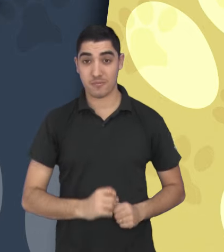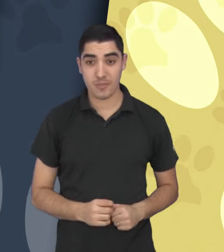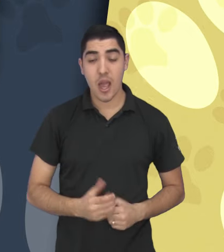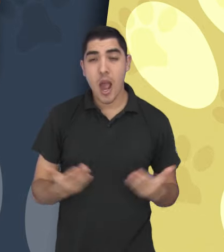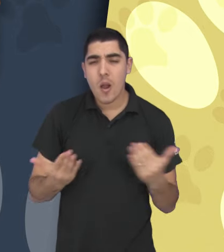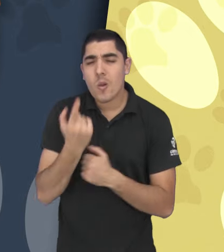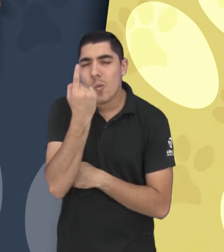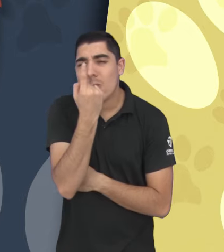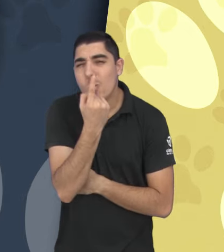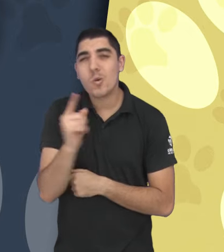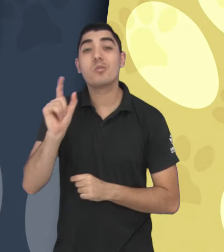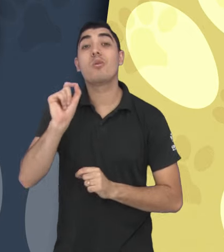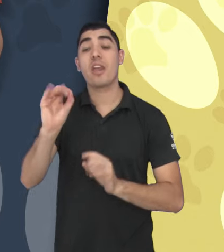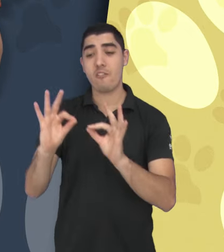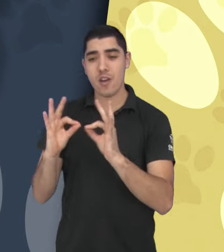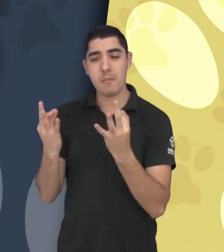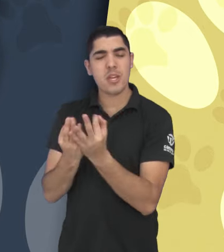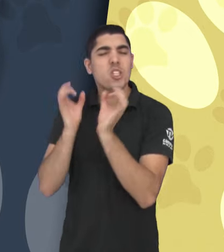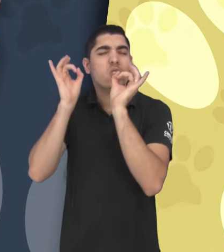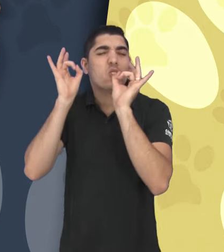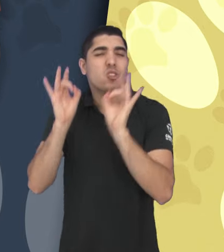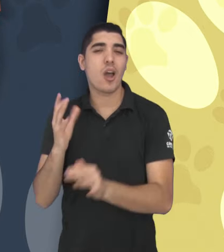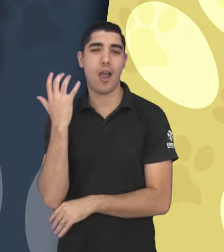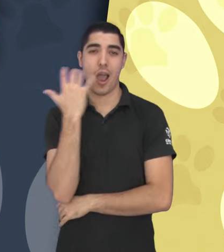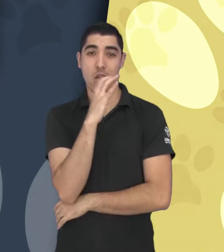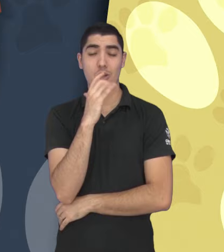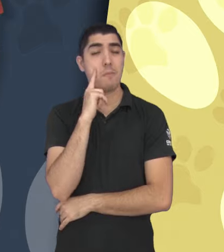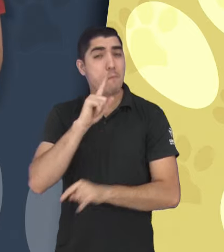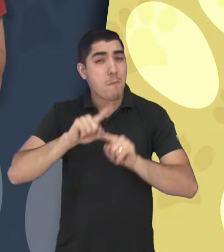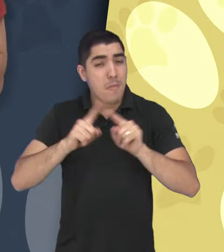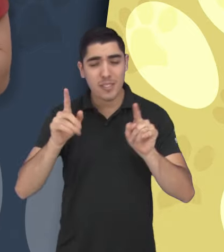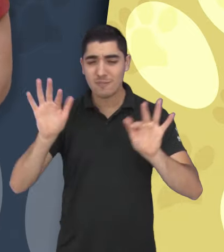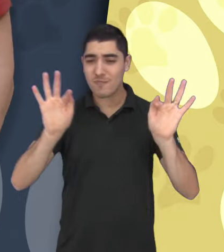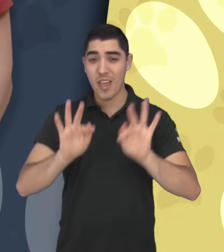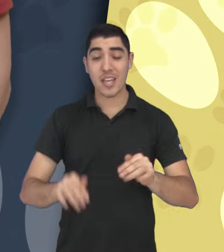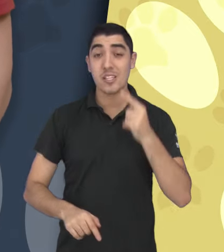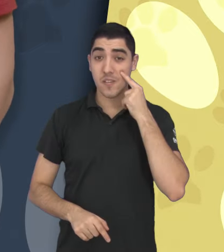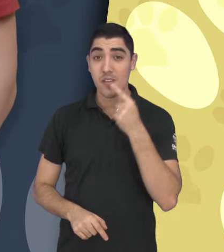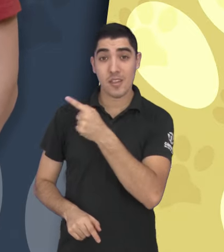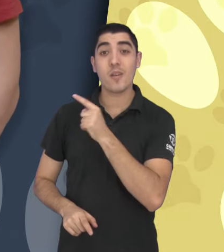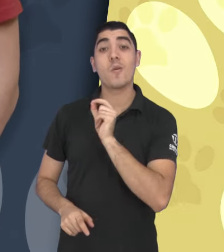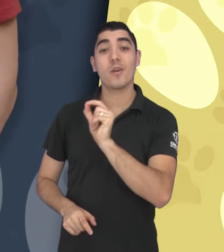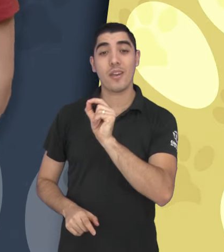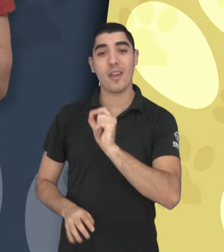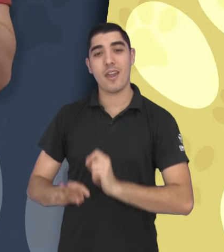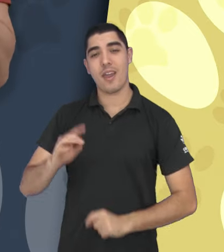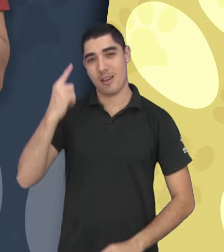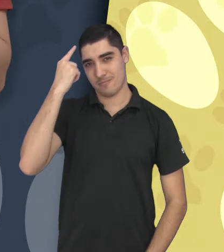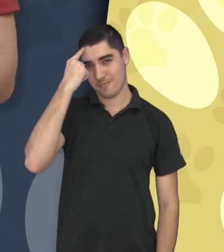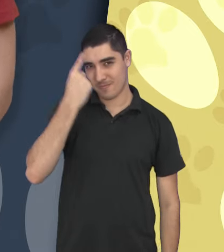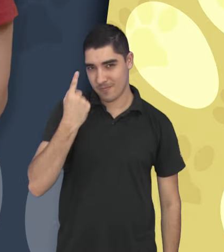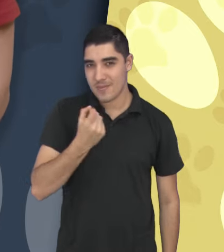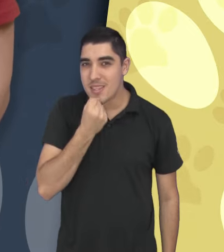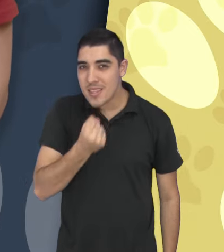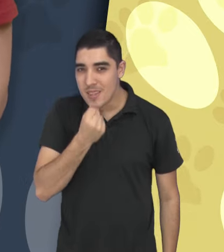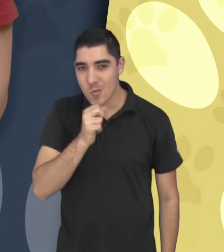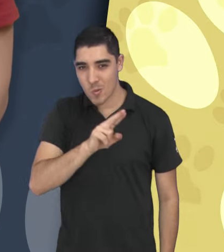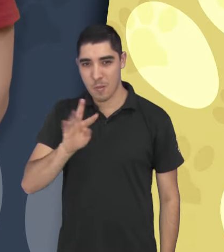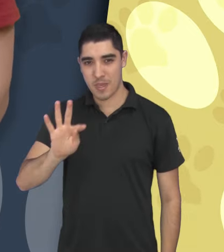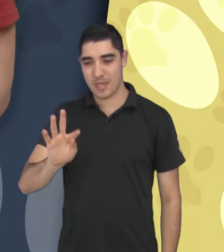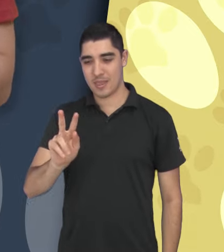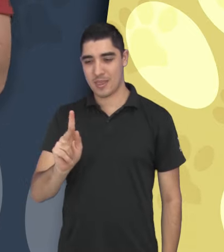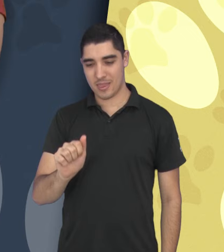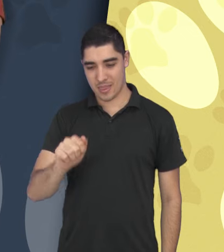Para fechar, uma família só de doguinhos, mas uma família muito feliz. São os cães da Tamires Vick, apresentadora aqui da